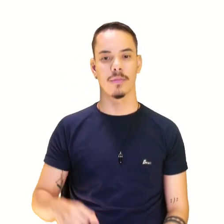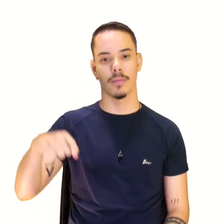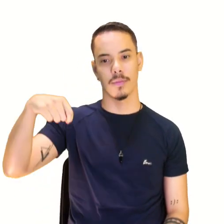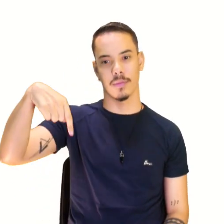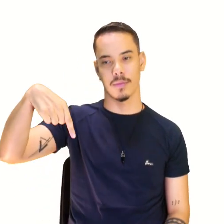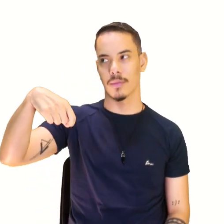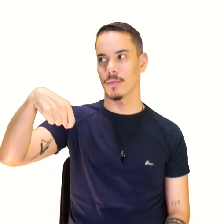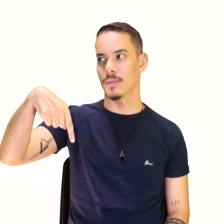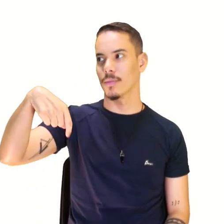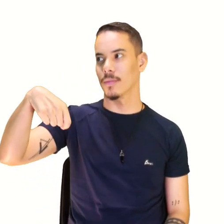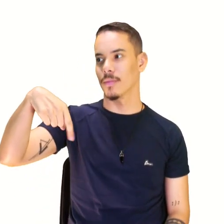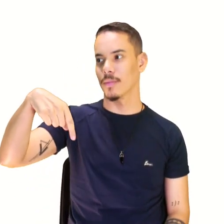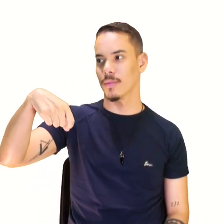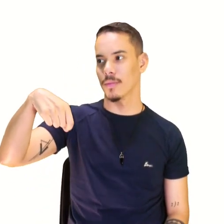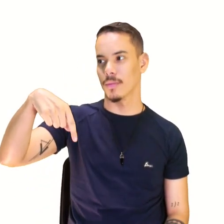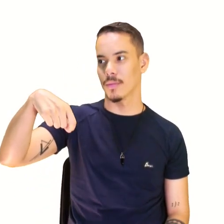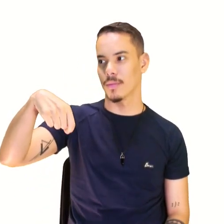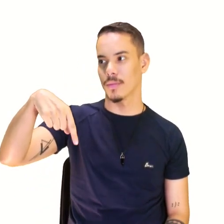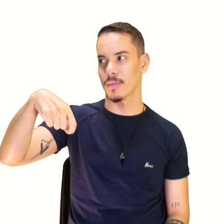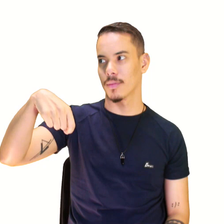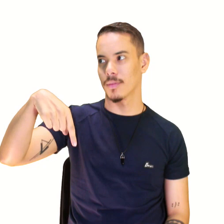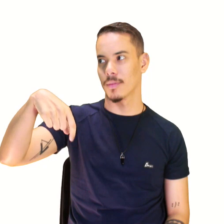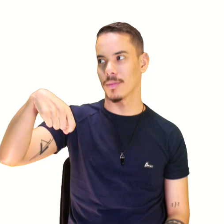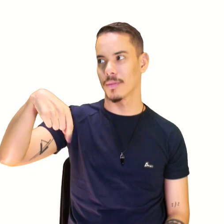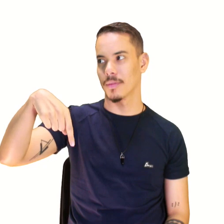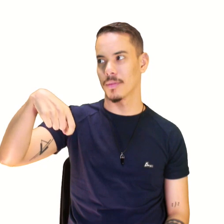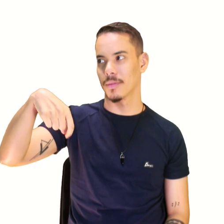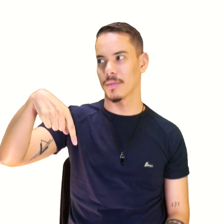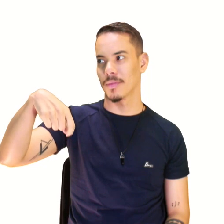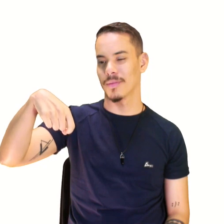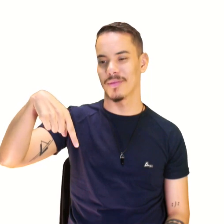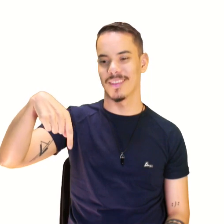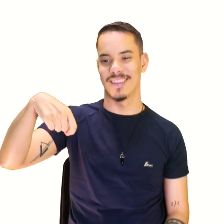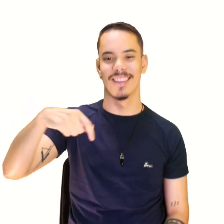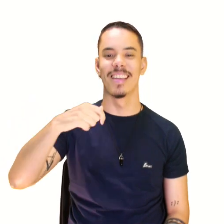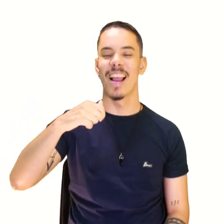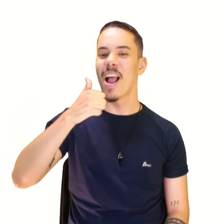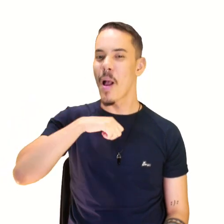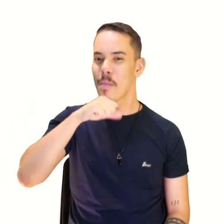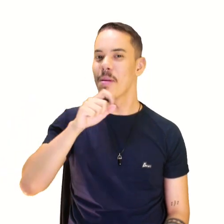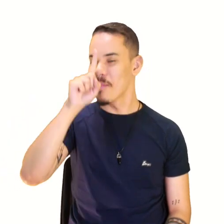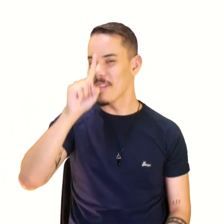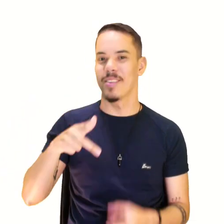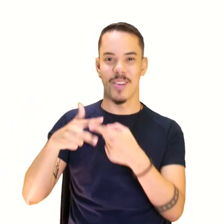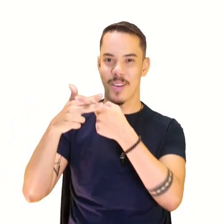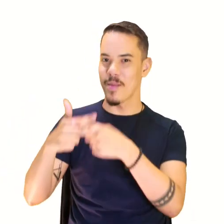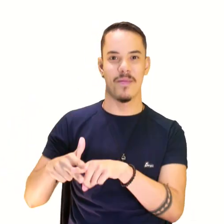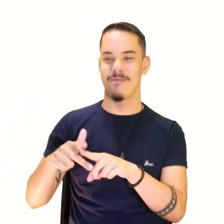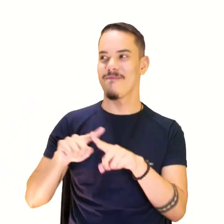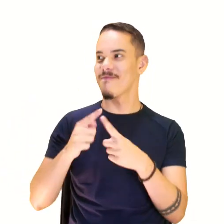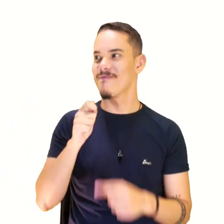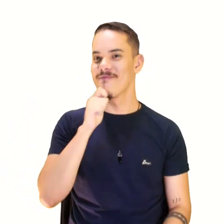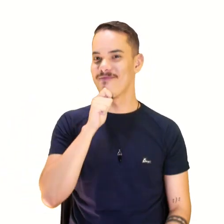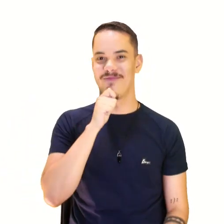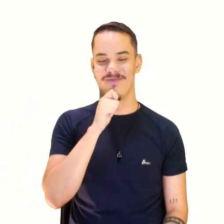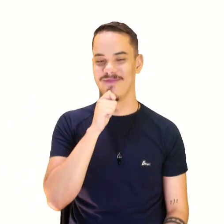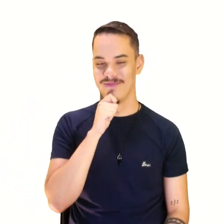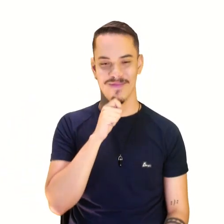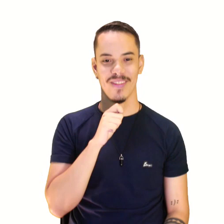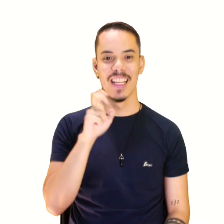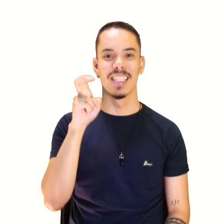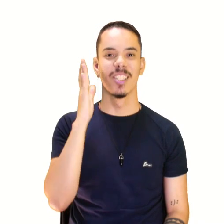pingando, a mãe já mandou arrumar, você não arrumou ainda. Em 5 dias vão ser